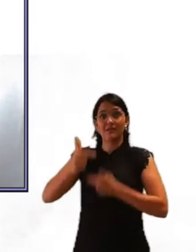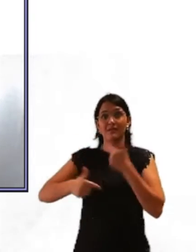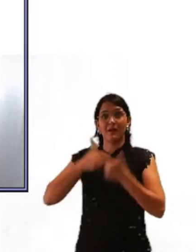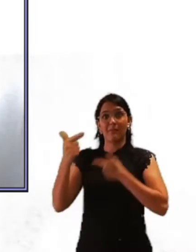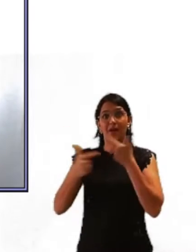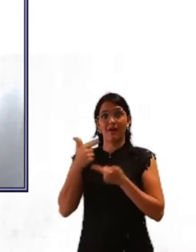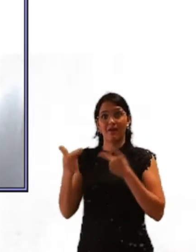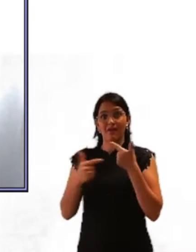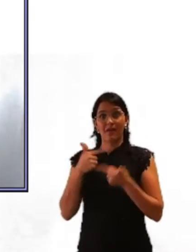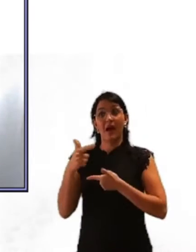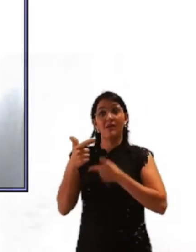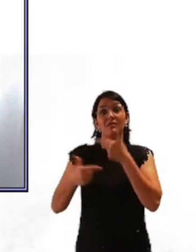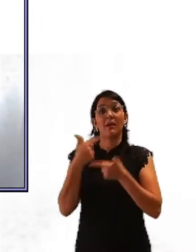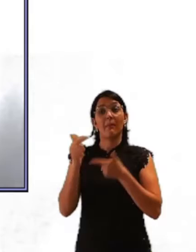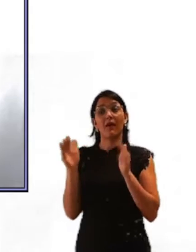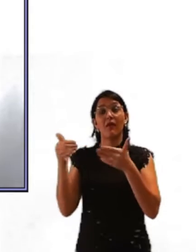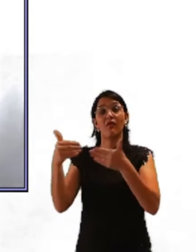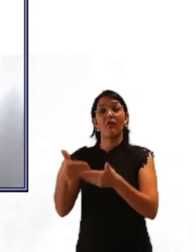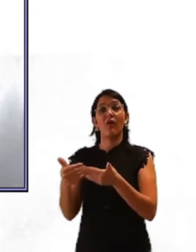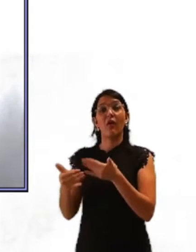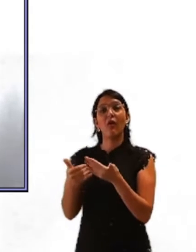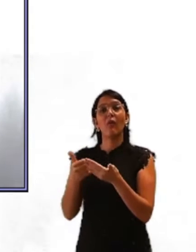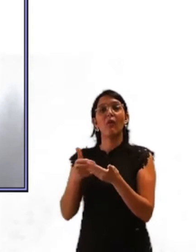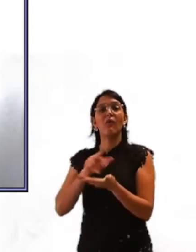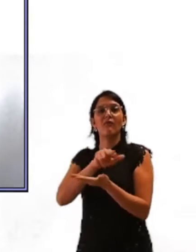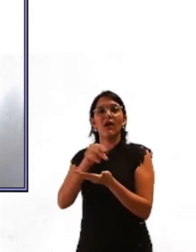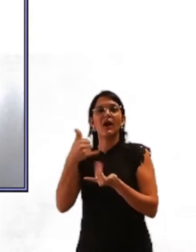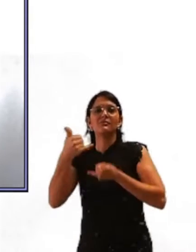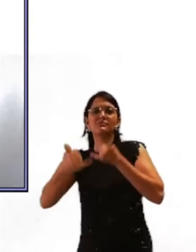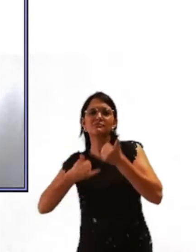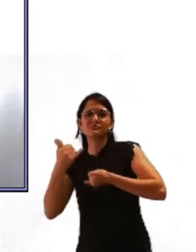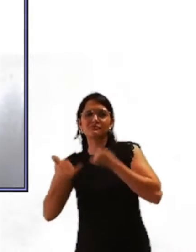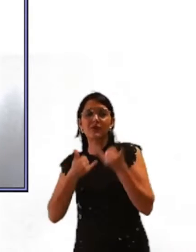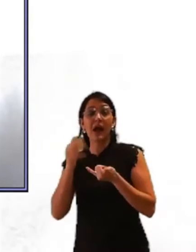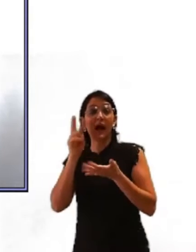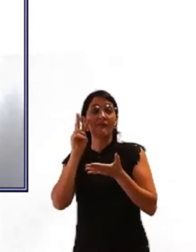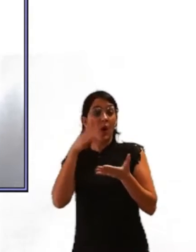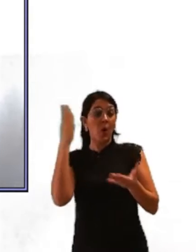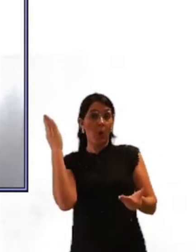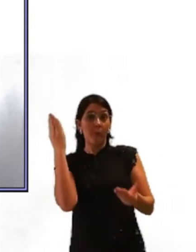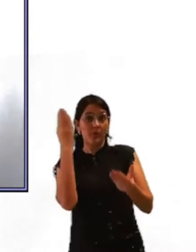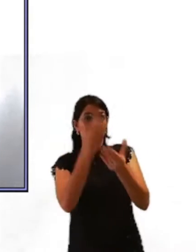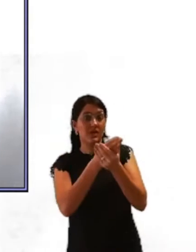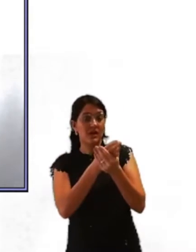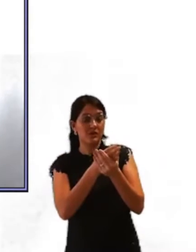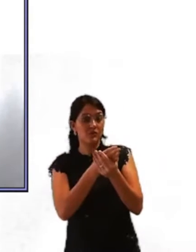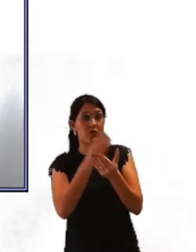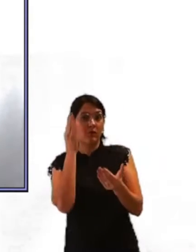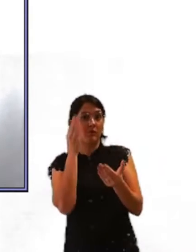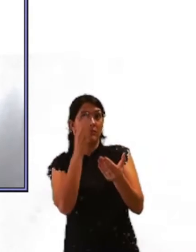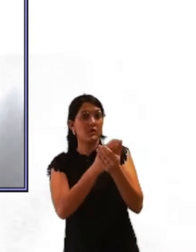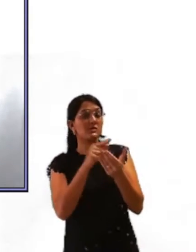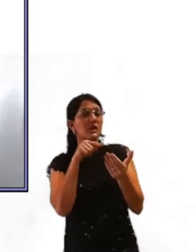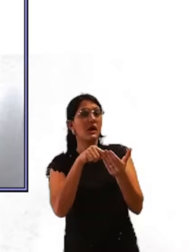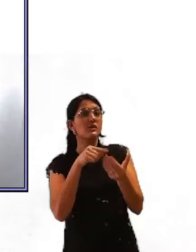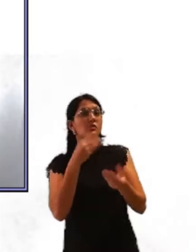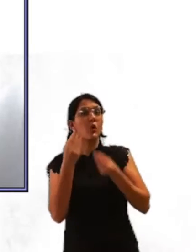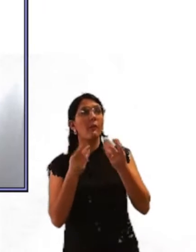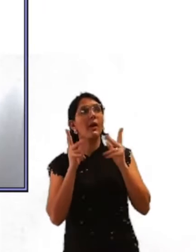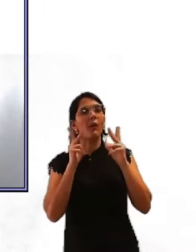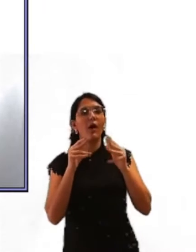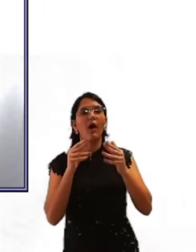jogos, né? Que veem um processo como jogo, né? Os atores processuais como